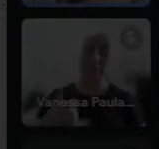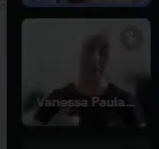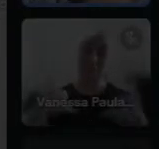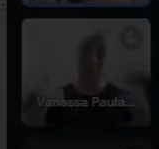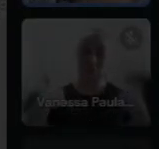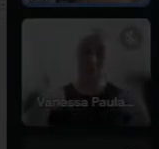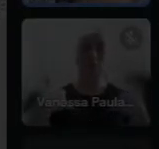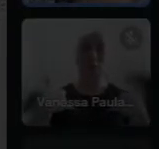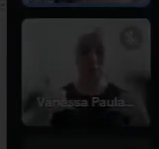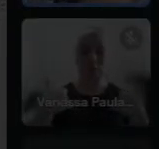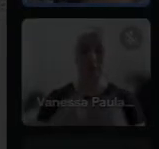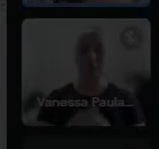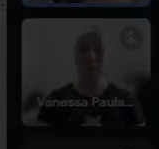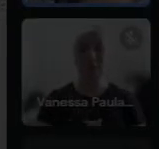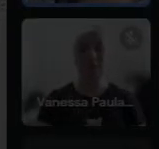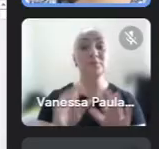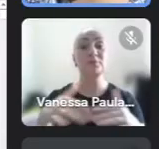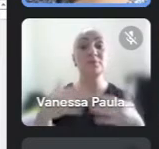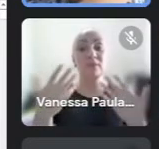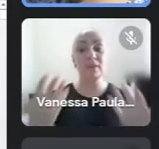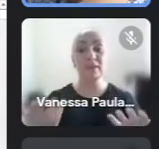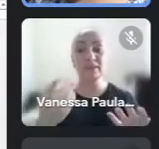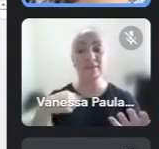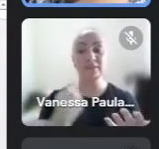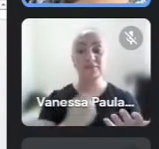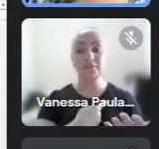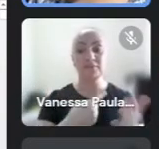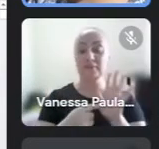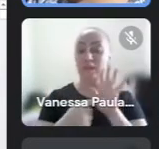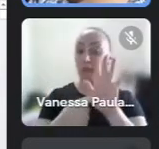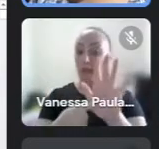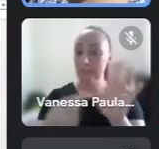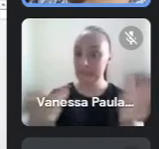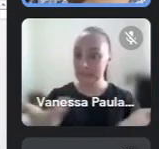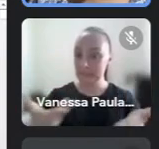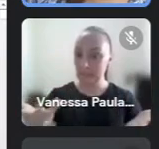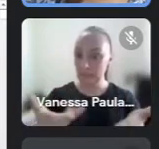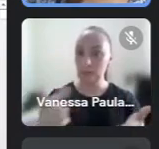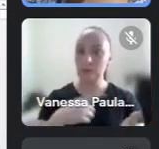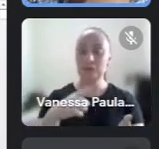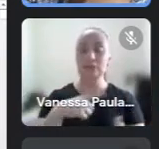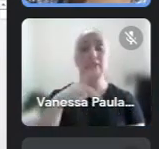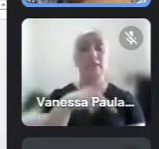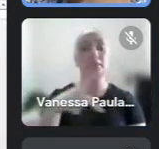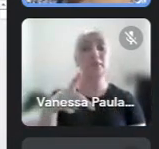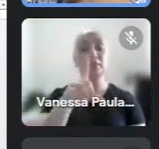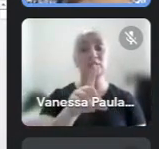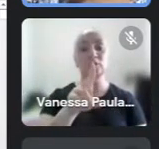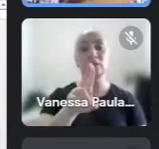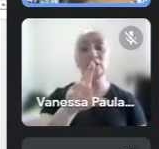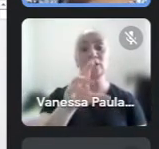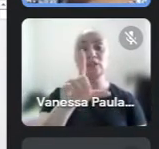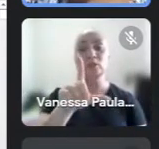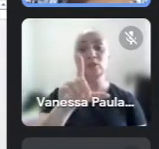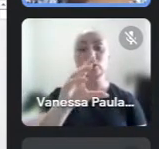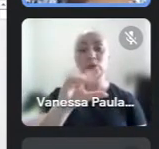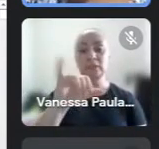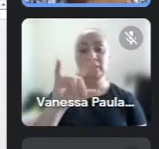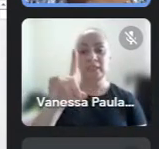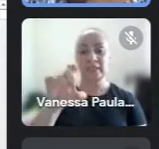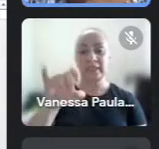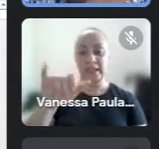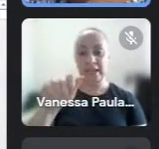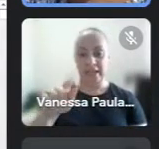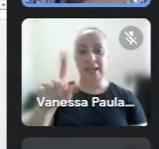né? Então, para a gente apresentar hoje, né, hoje nós temos a professora Dulcideia Palheta, que gentilmente